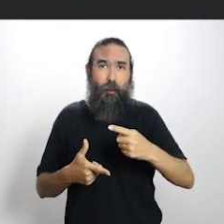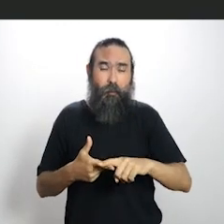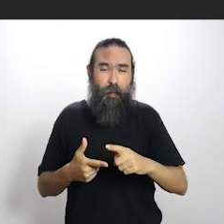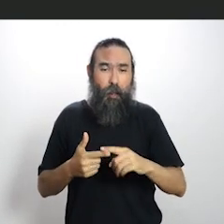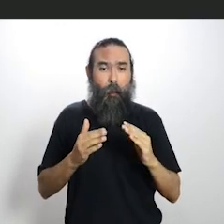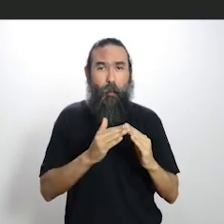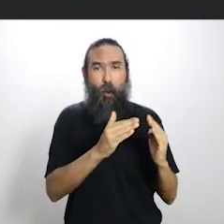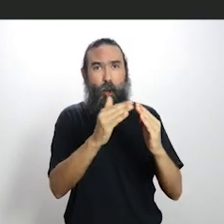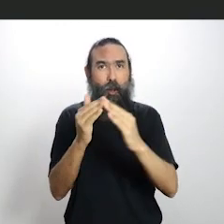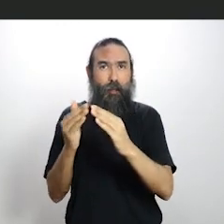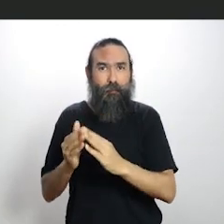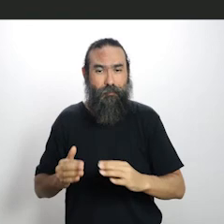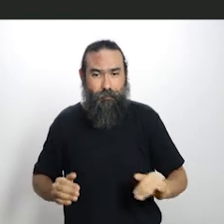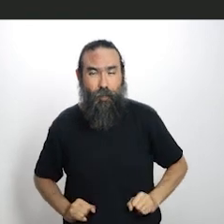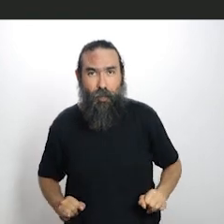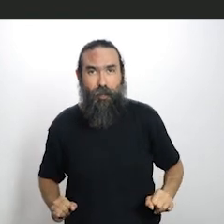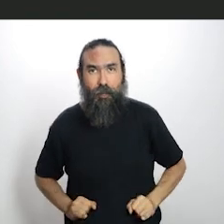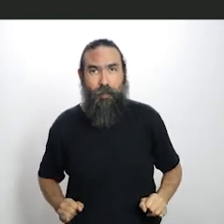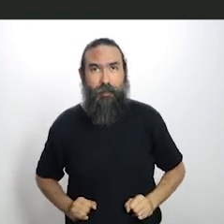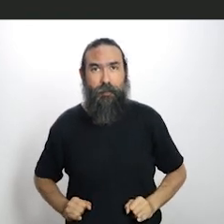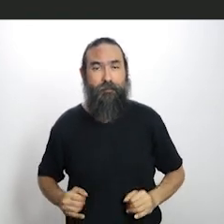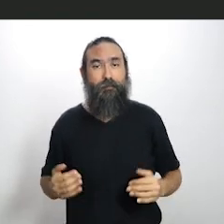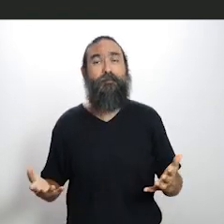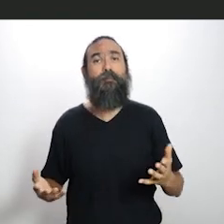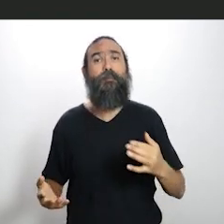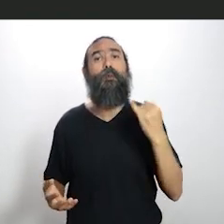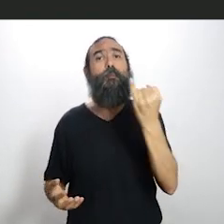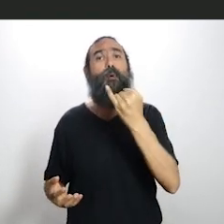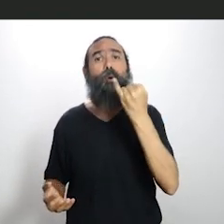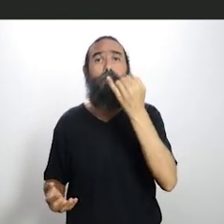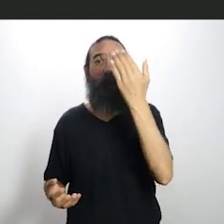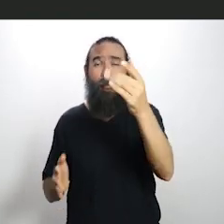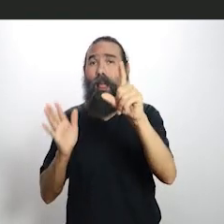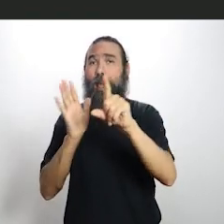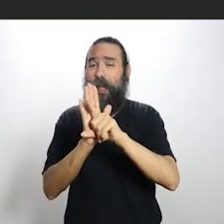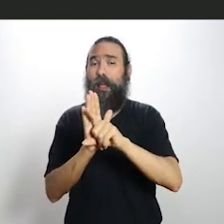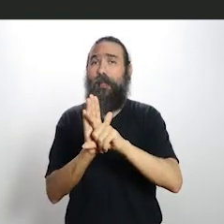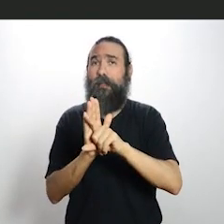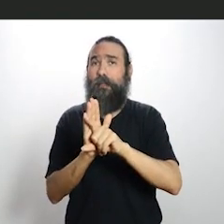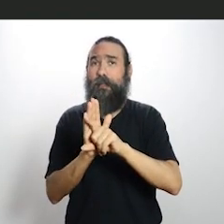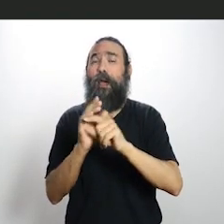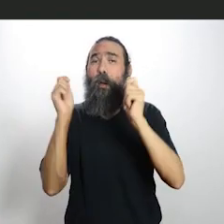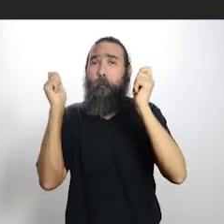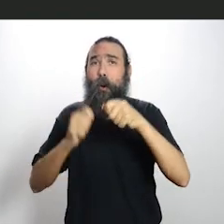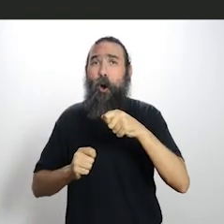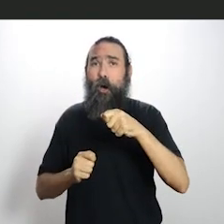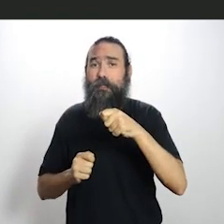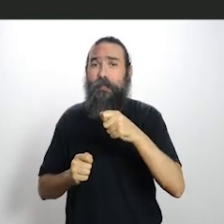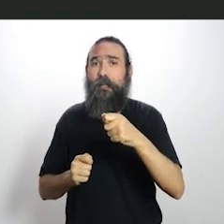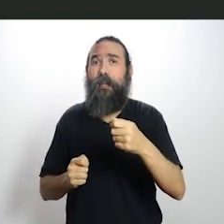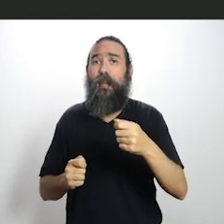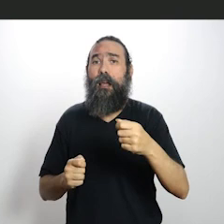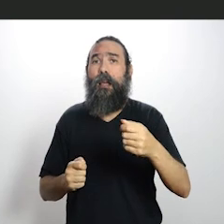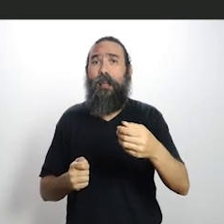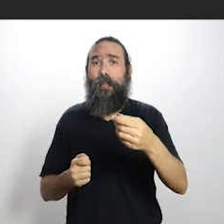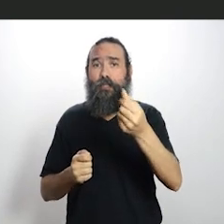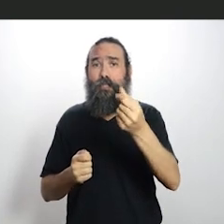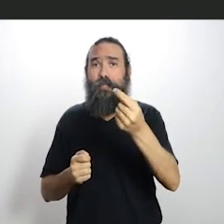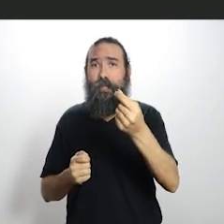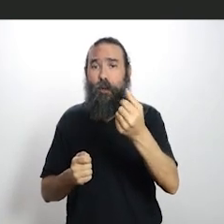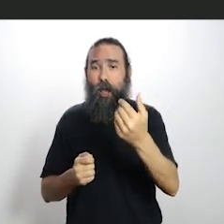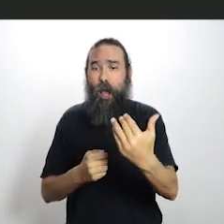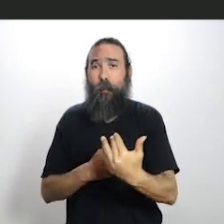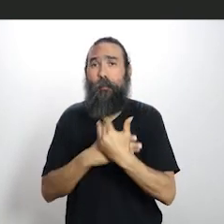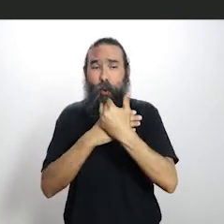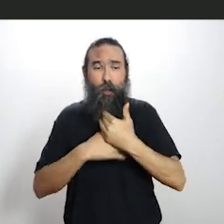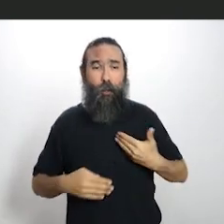forma coerente né pra esses núcleos culturais indivíduos que